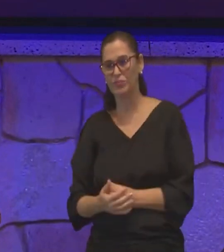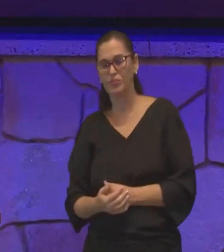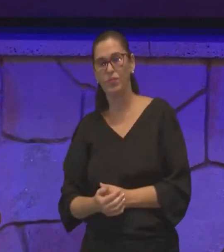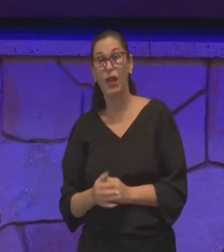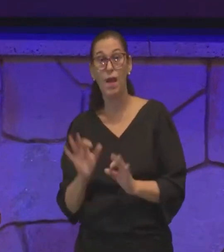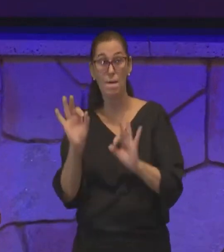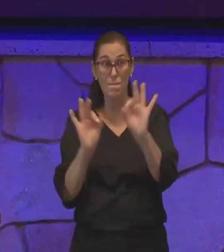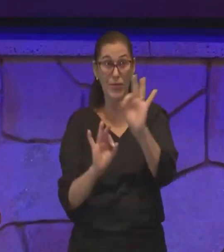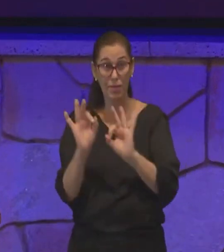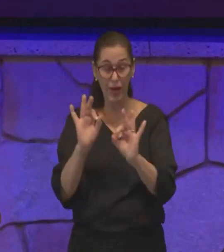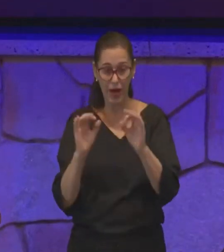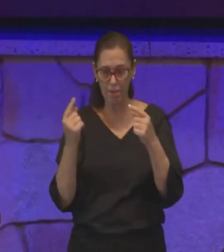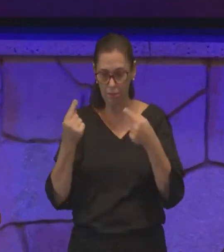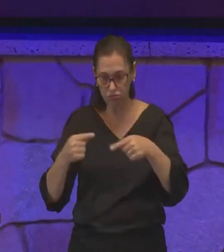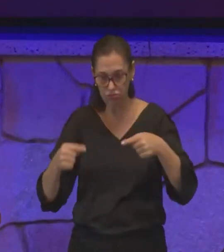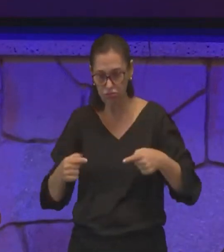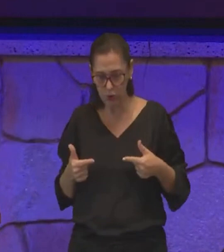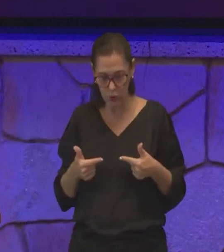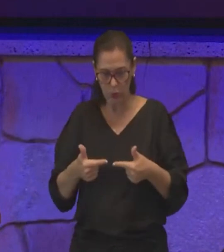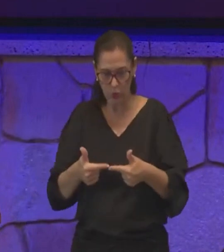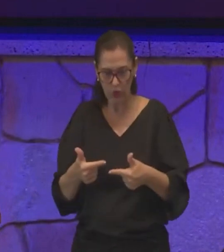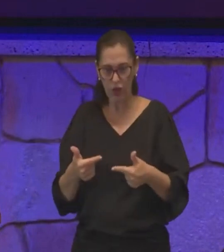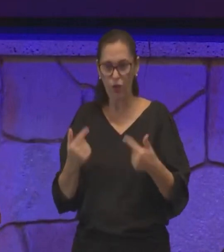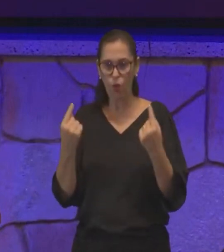Prepare-se para as adversidades.